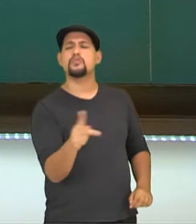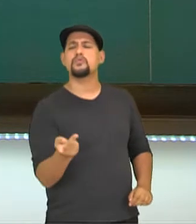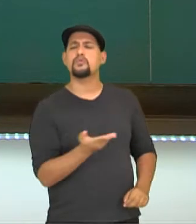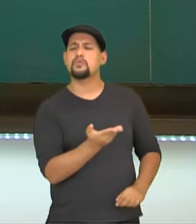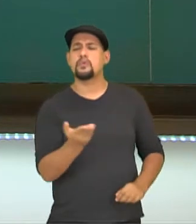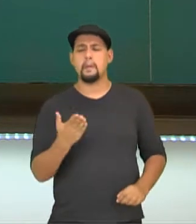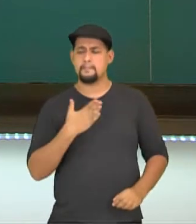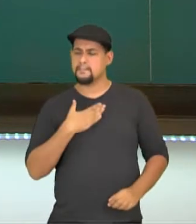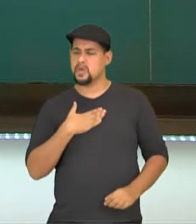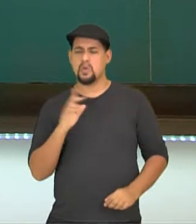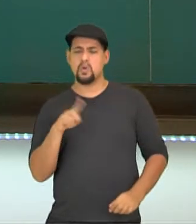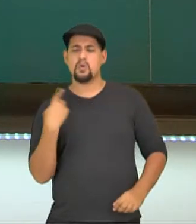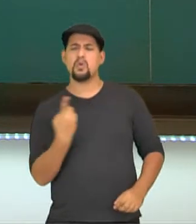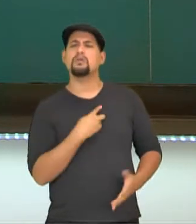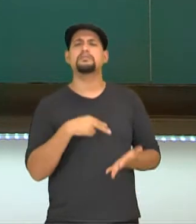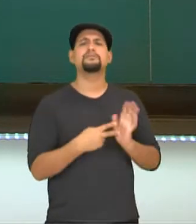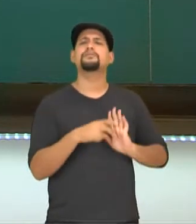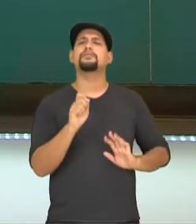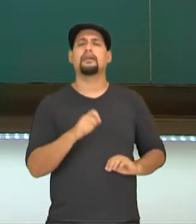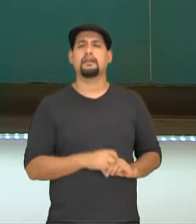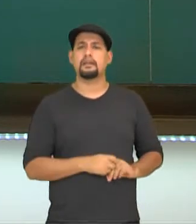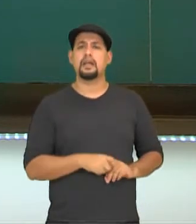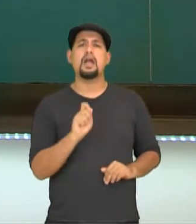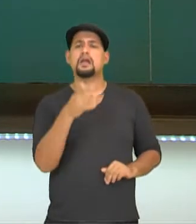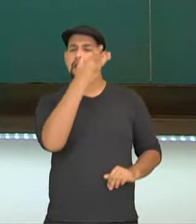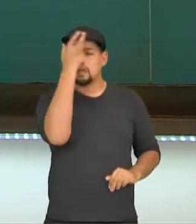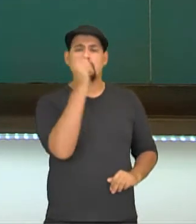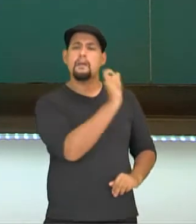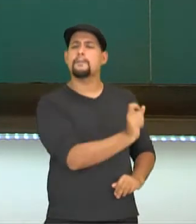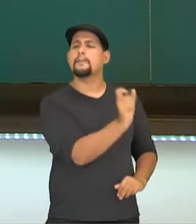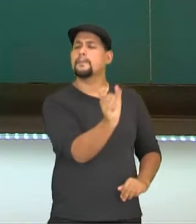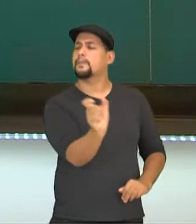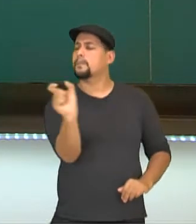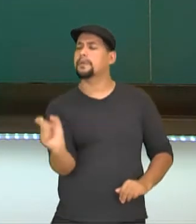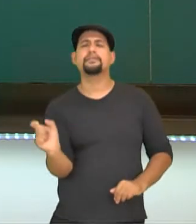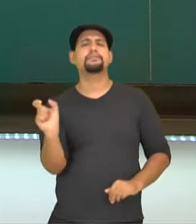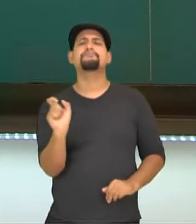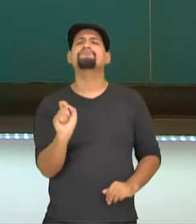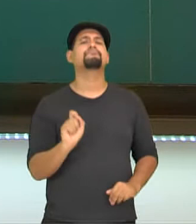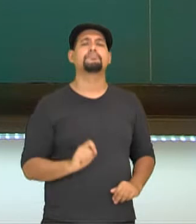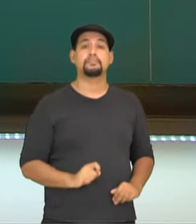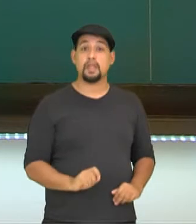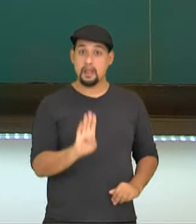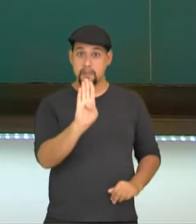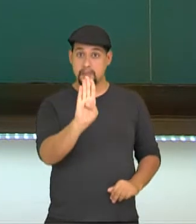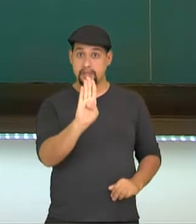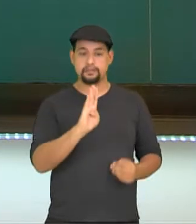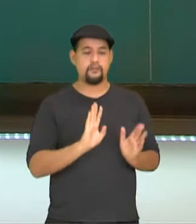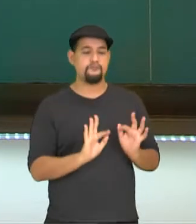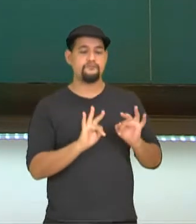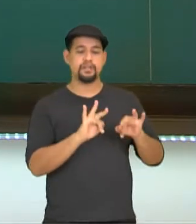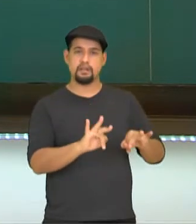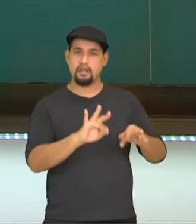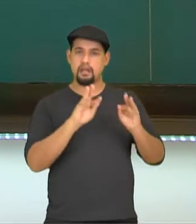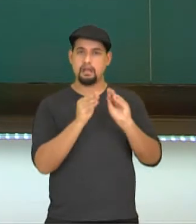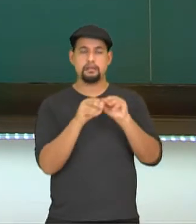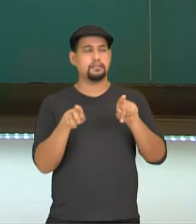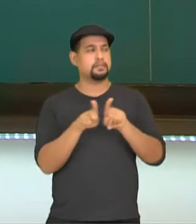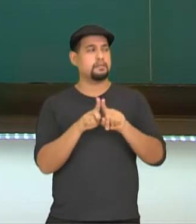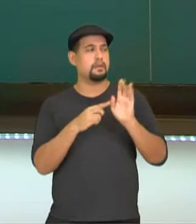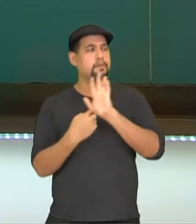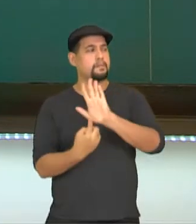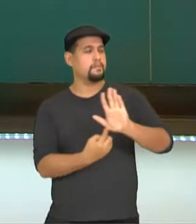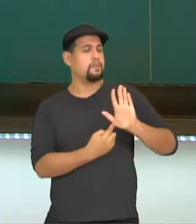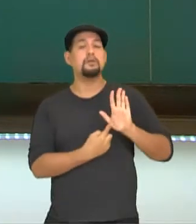míos, nuestros. Se referem a quem? A que pessoas, tá? E na B. En el final de la sinopsis aparece